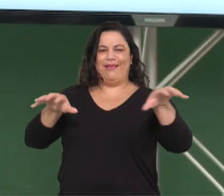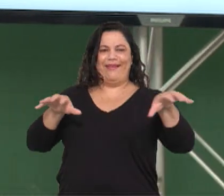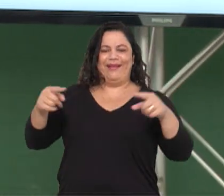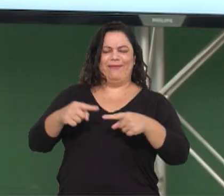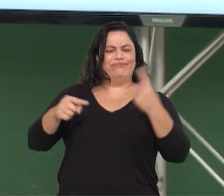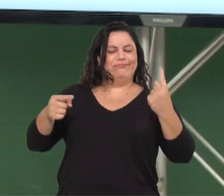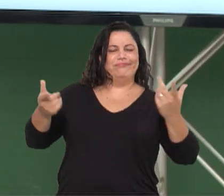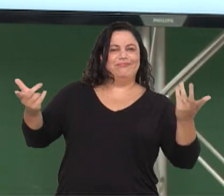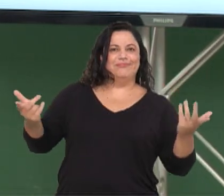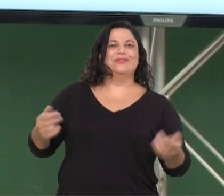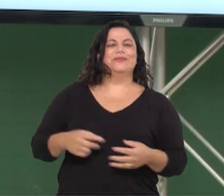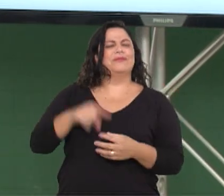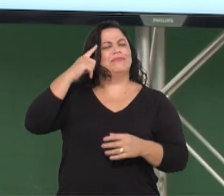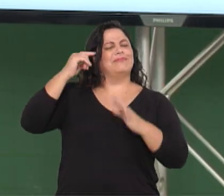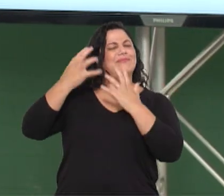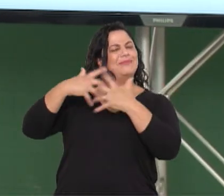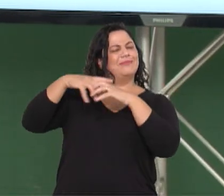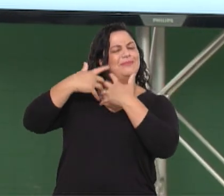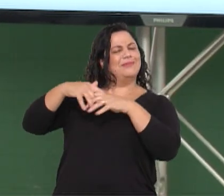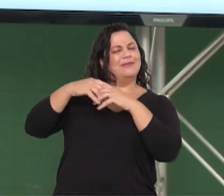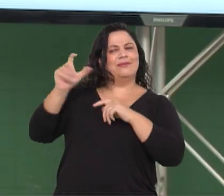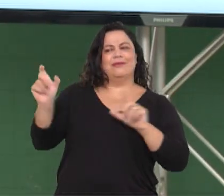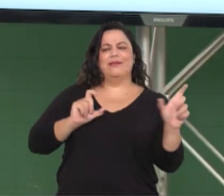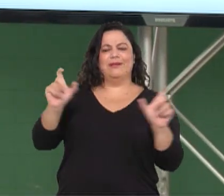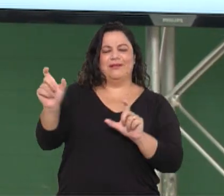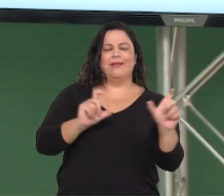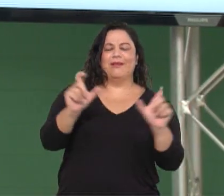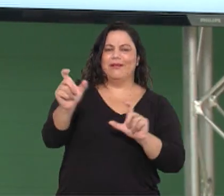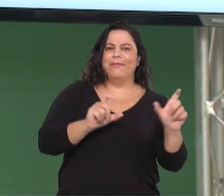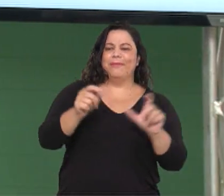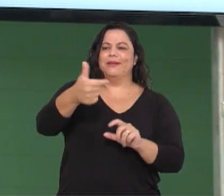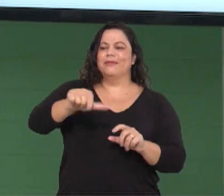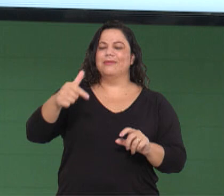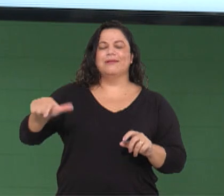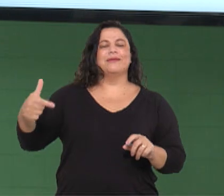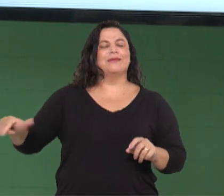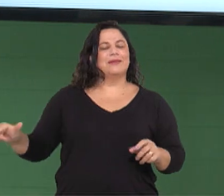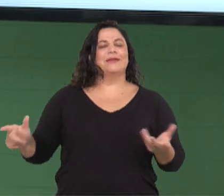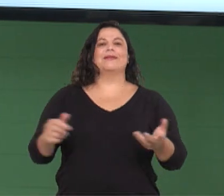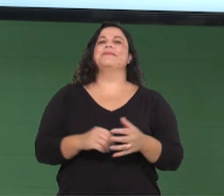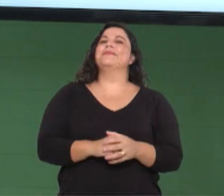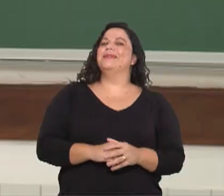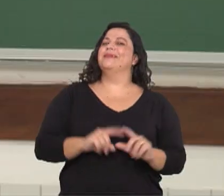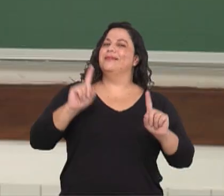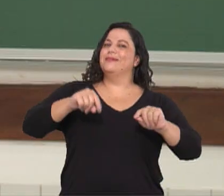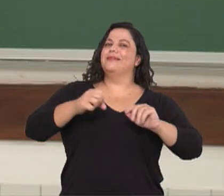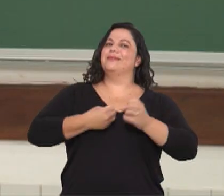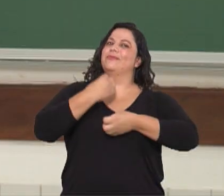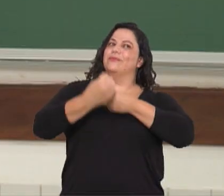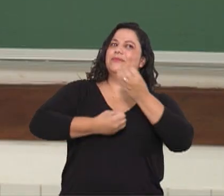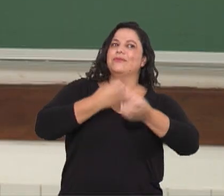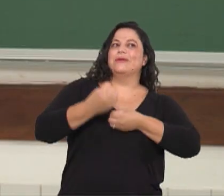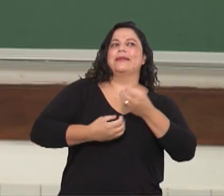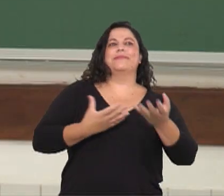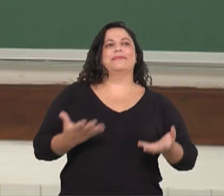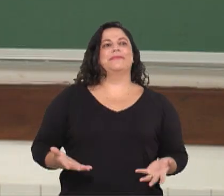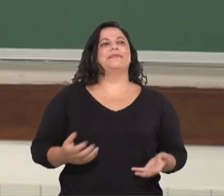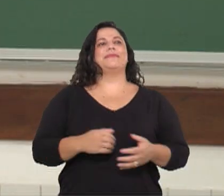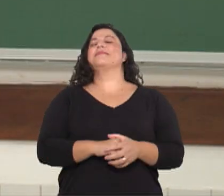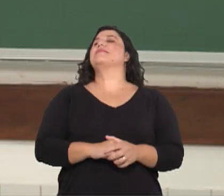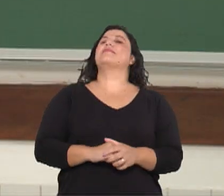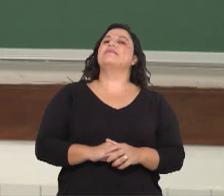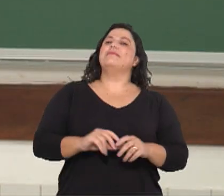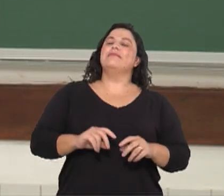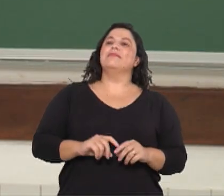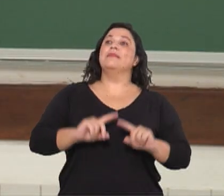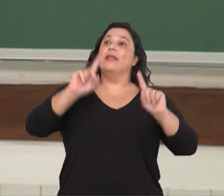Faz a gente refletir um pouquinho nessas palavras que ficaram repetidas no nosso poema.